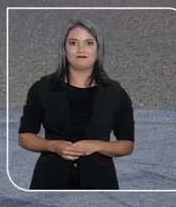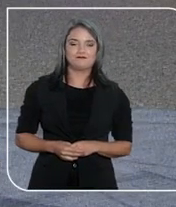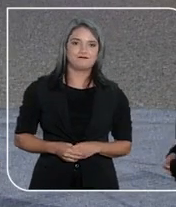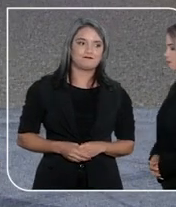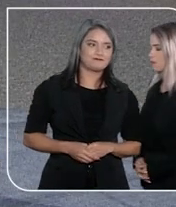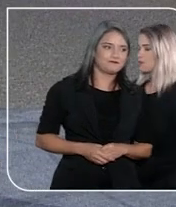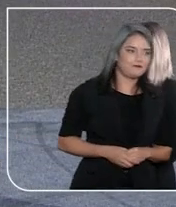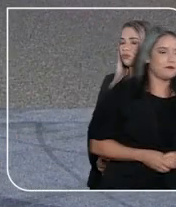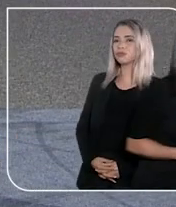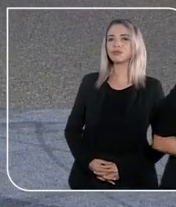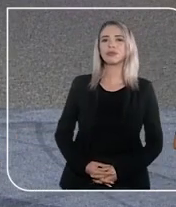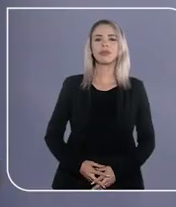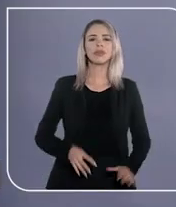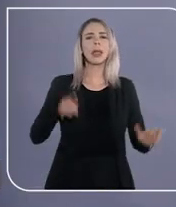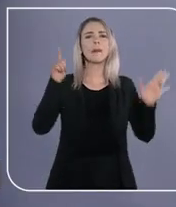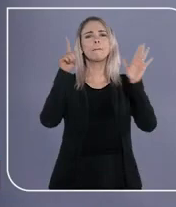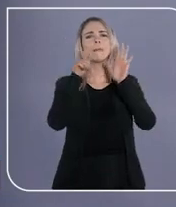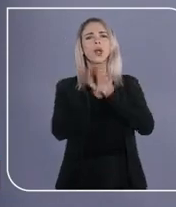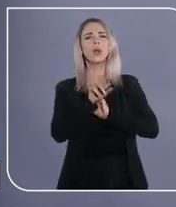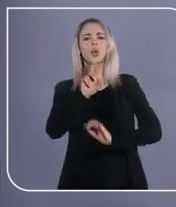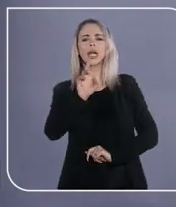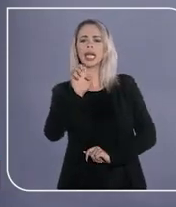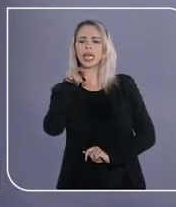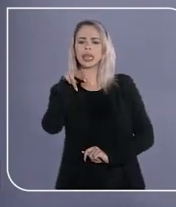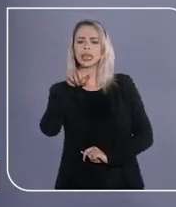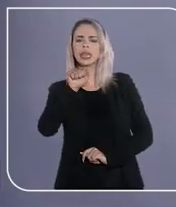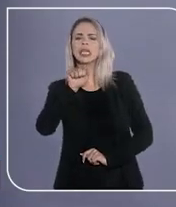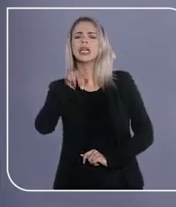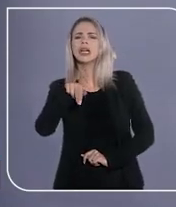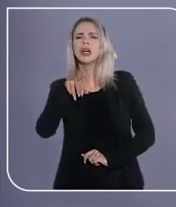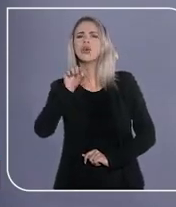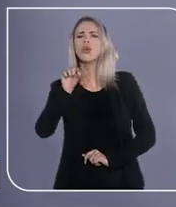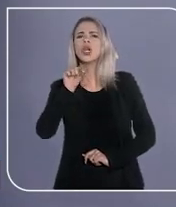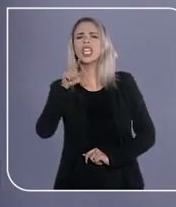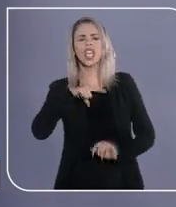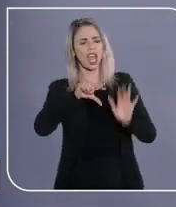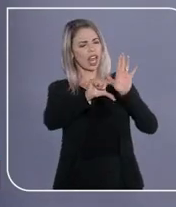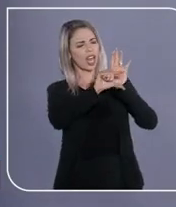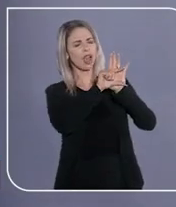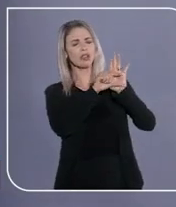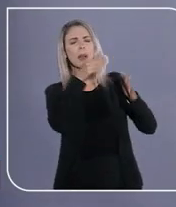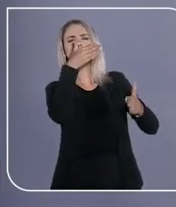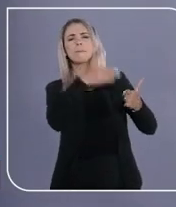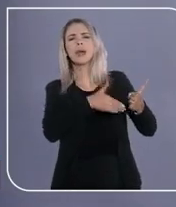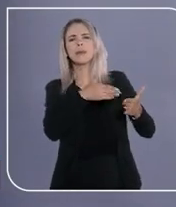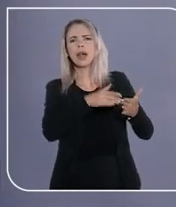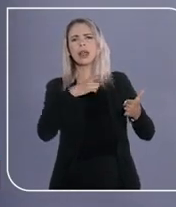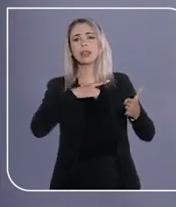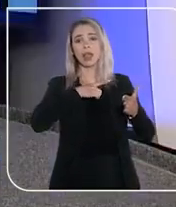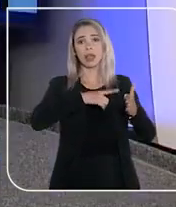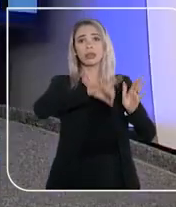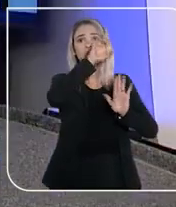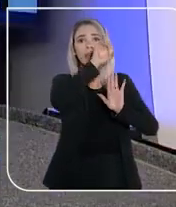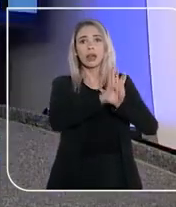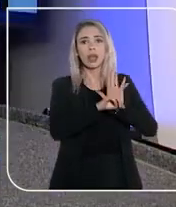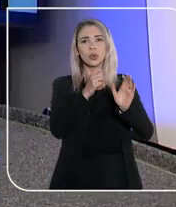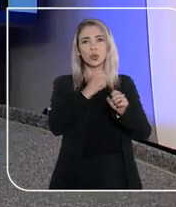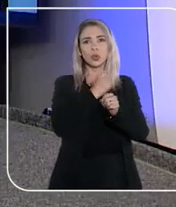o que seria essa chamada cláusula de barreira, porque foi positivada em decreto, o decreto de 2022, né?